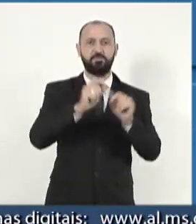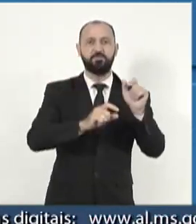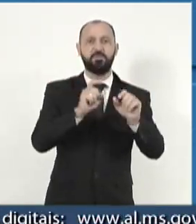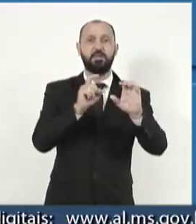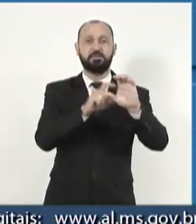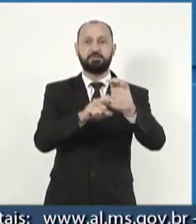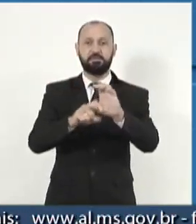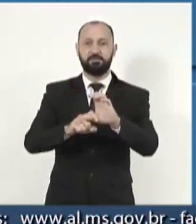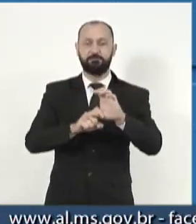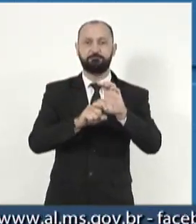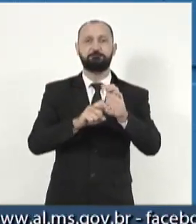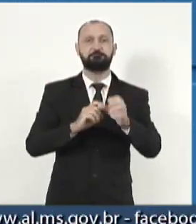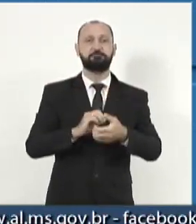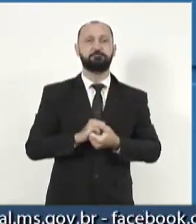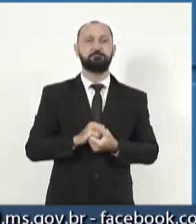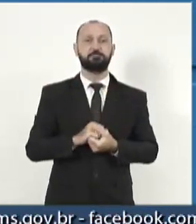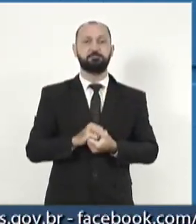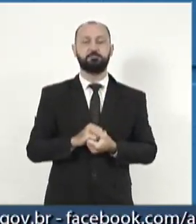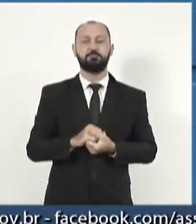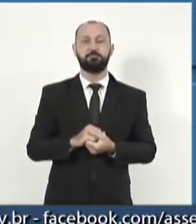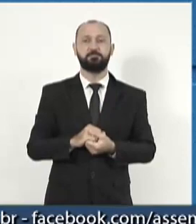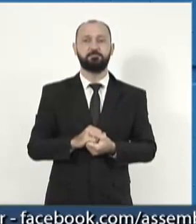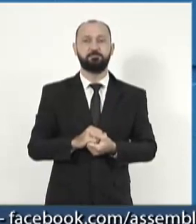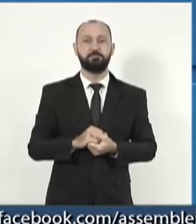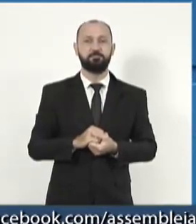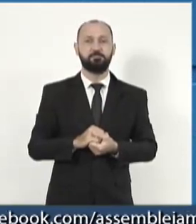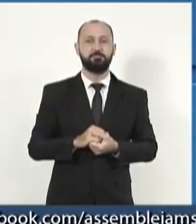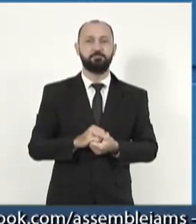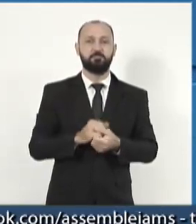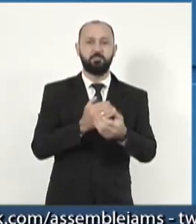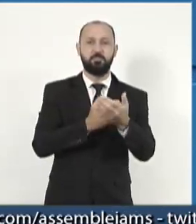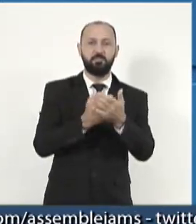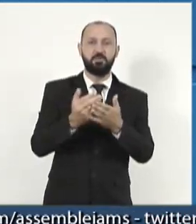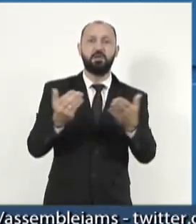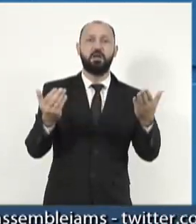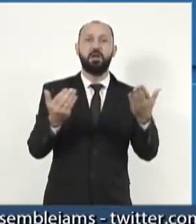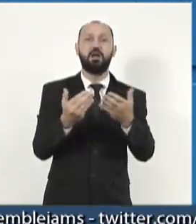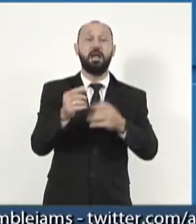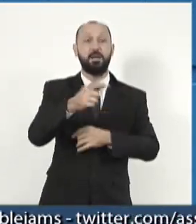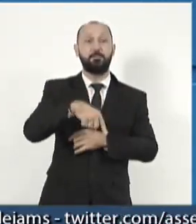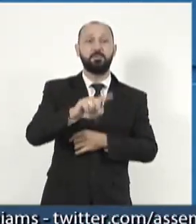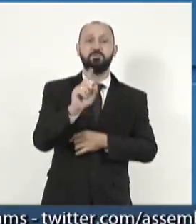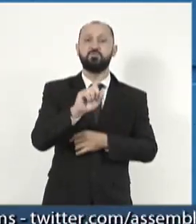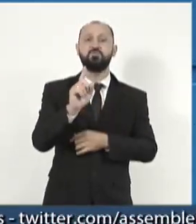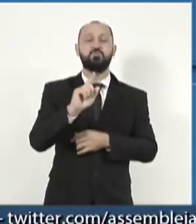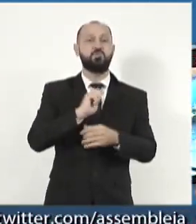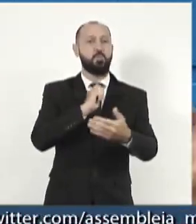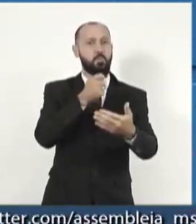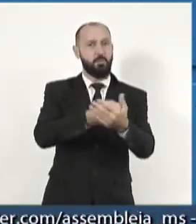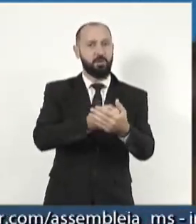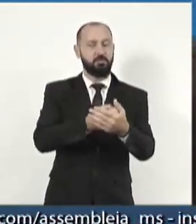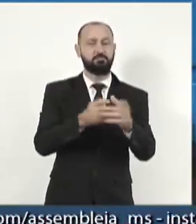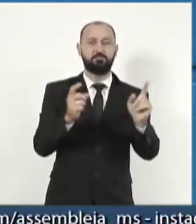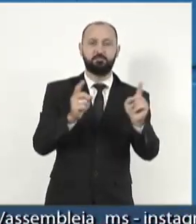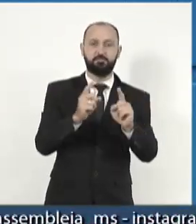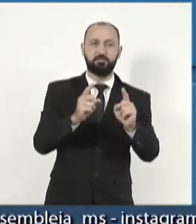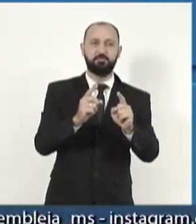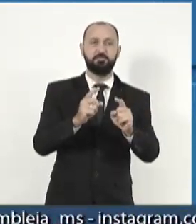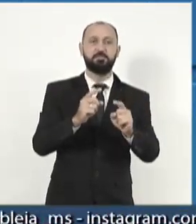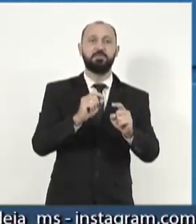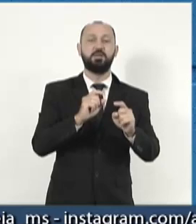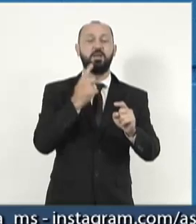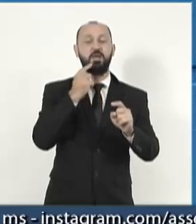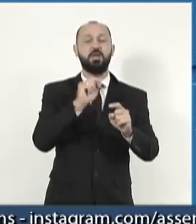reais, né? E é importante lembrar que a CACEMES passa a liberar e isentar